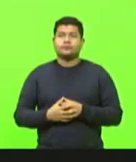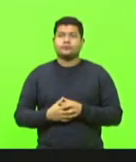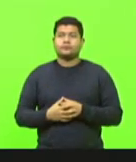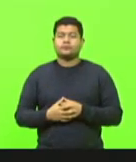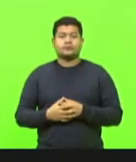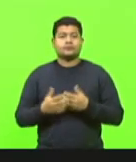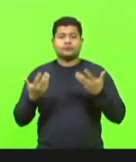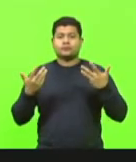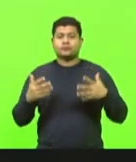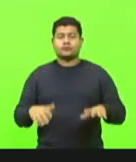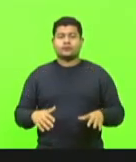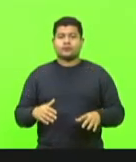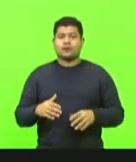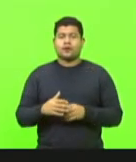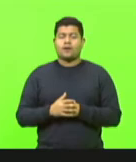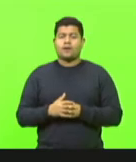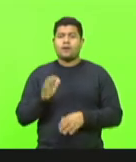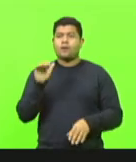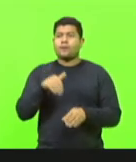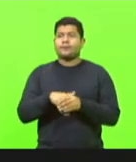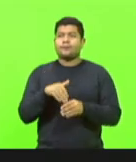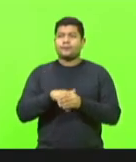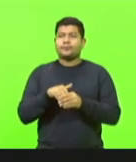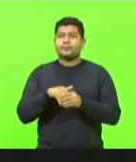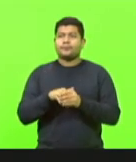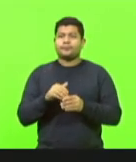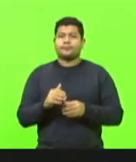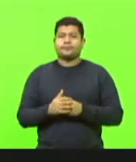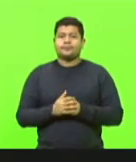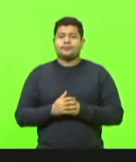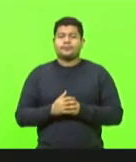Não havendo quem queira discutir, em votação.